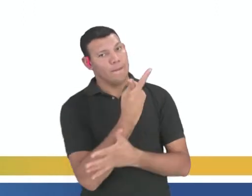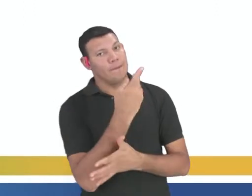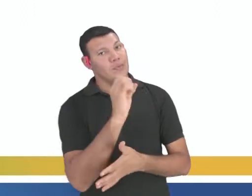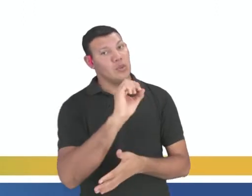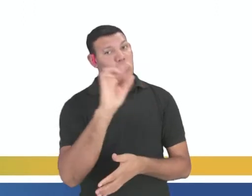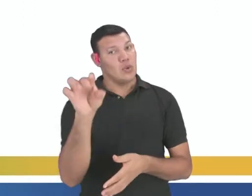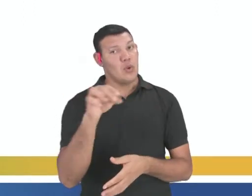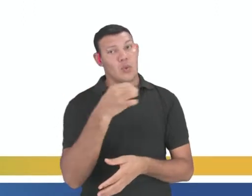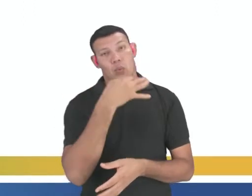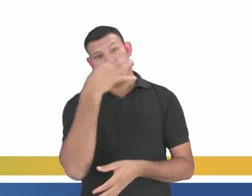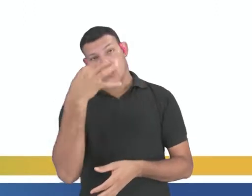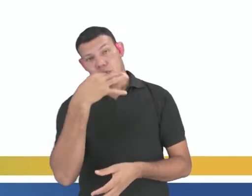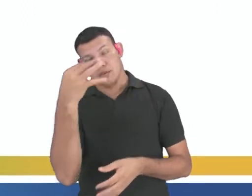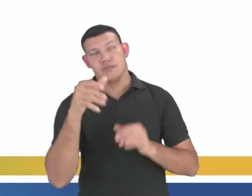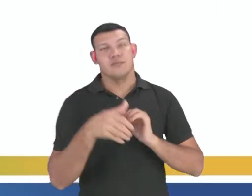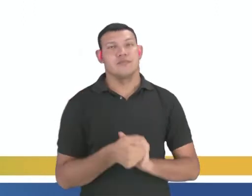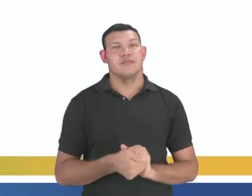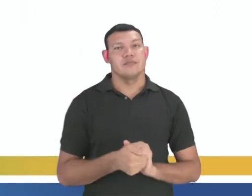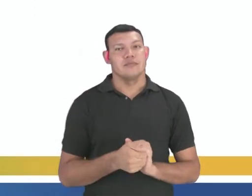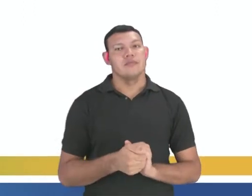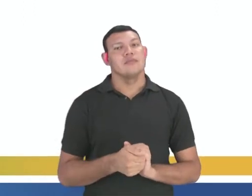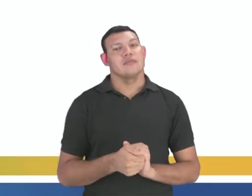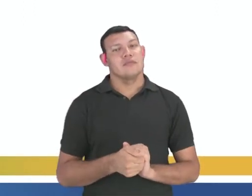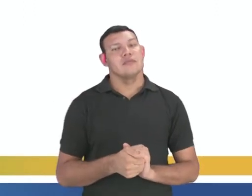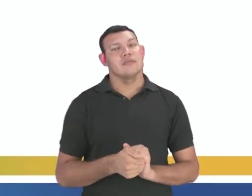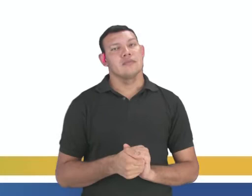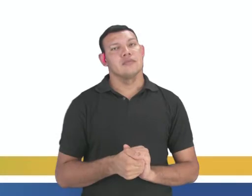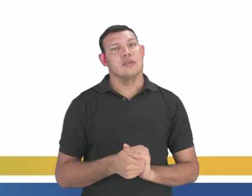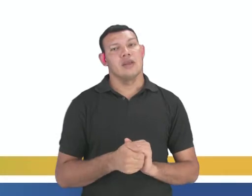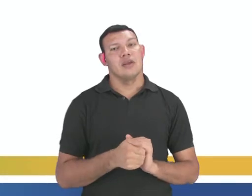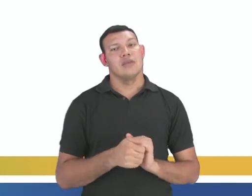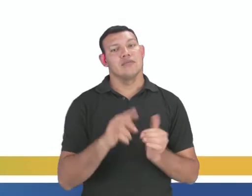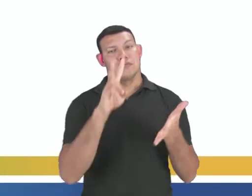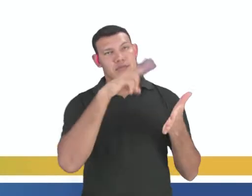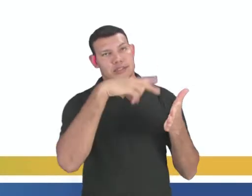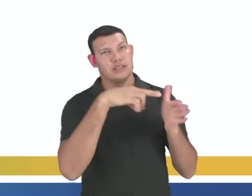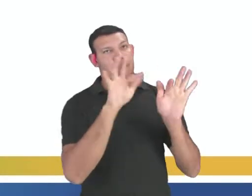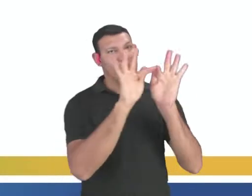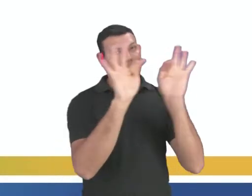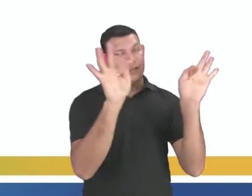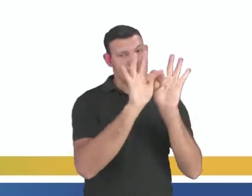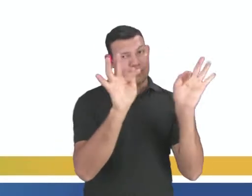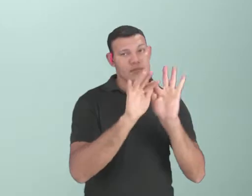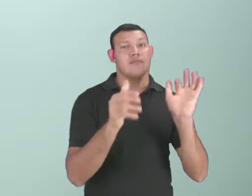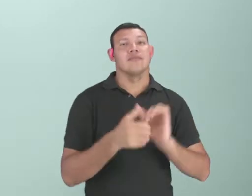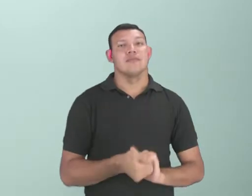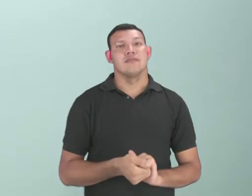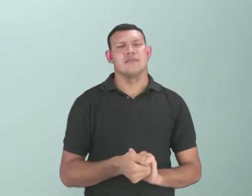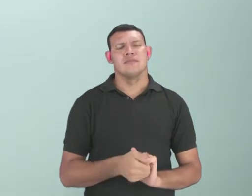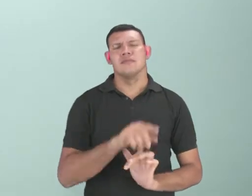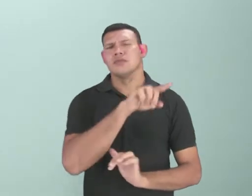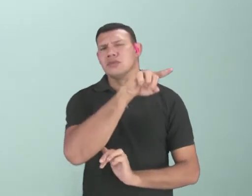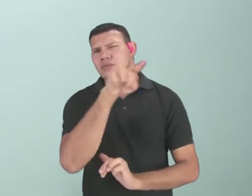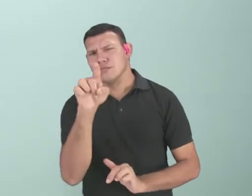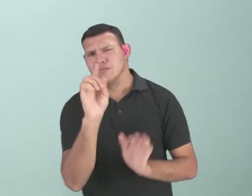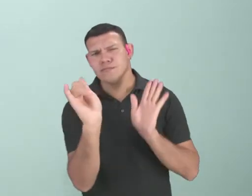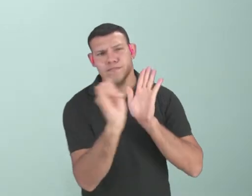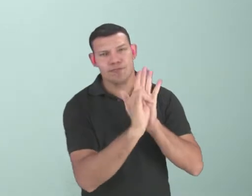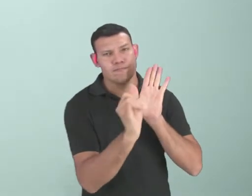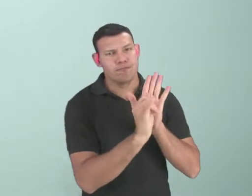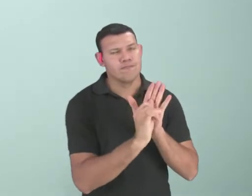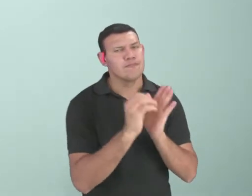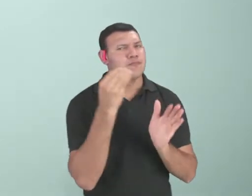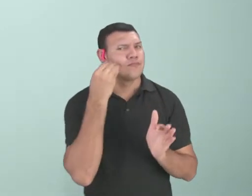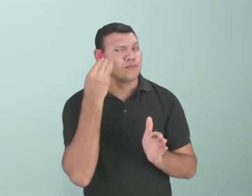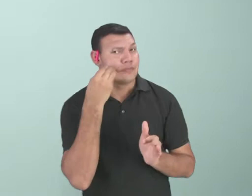uma opinião. Então, o que é que vai acontecer? Eu vou fazer algumas frases, vou elaborar algumas frases para vocês e vocês vão tentar identificar